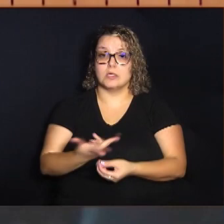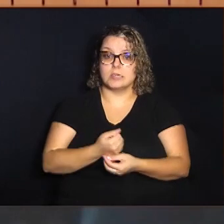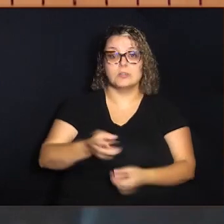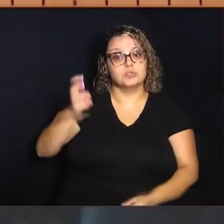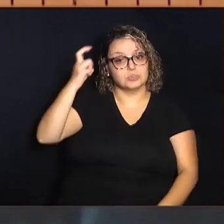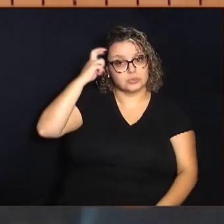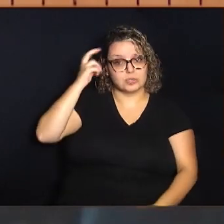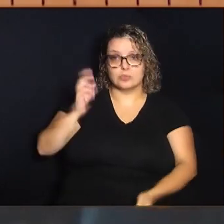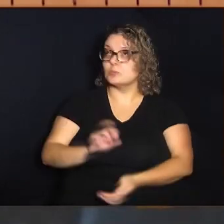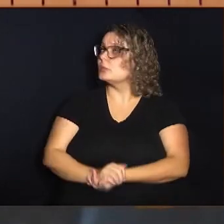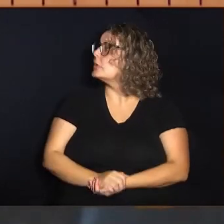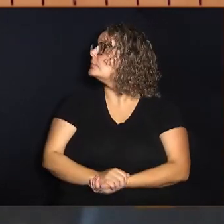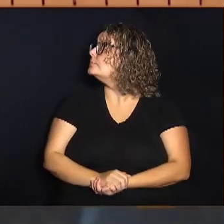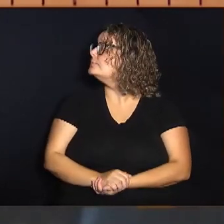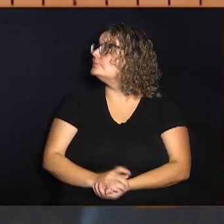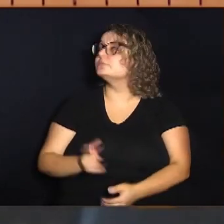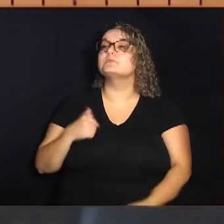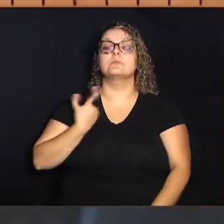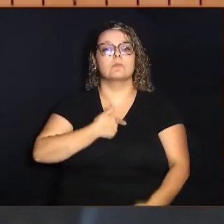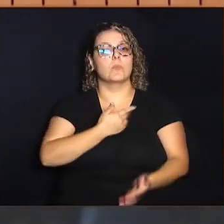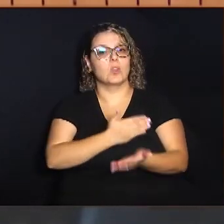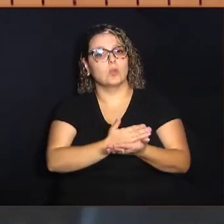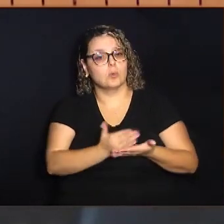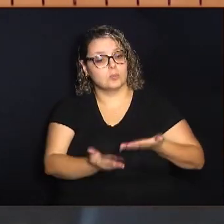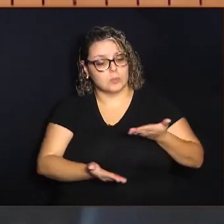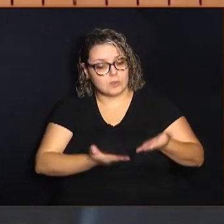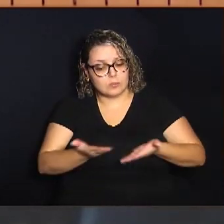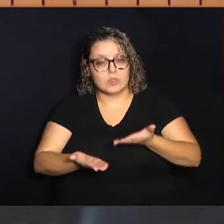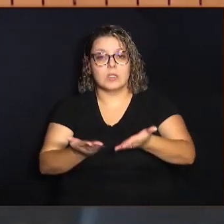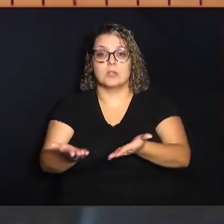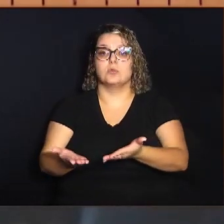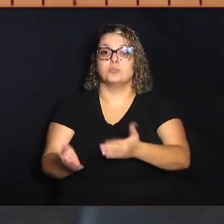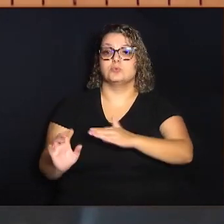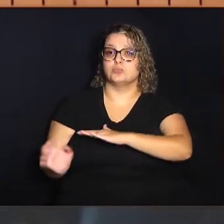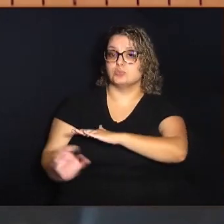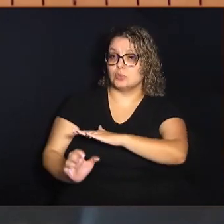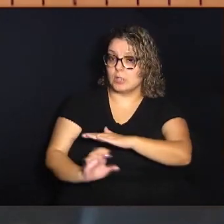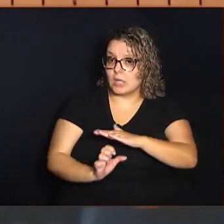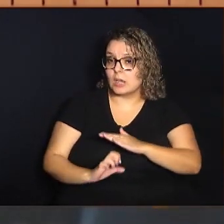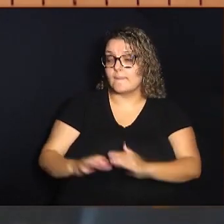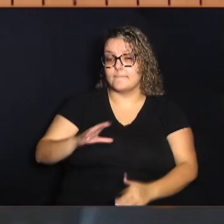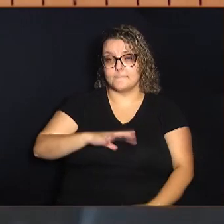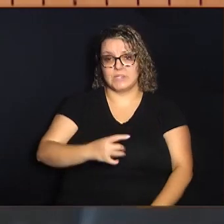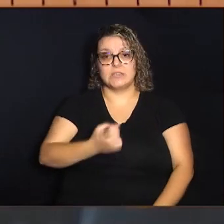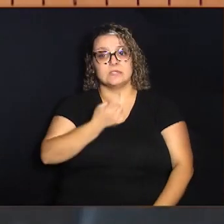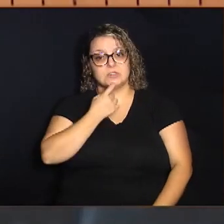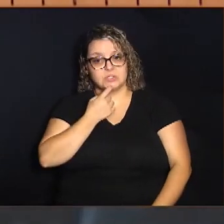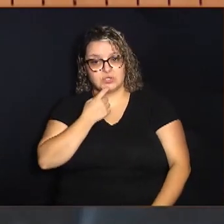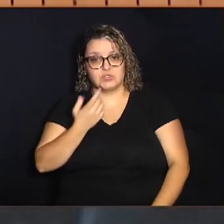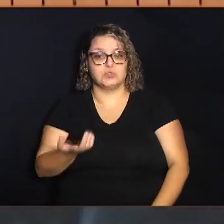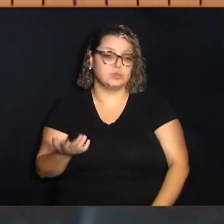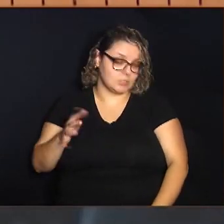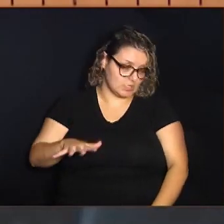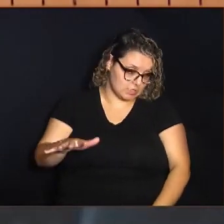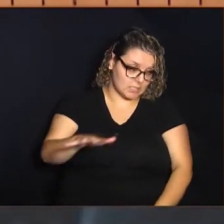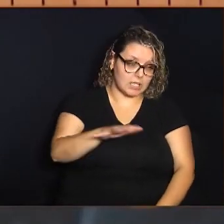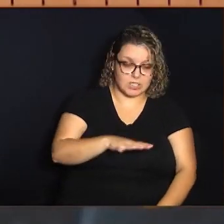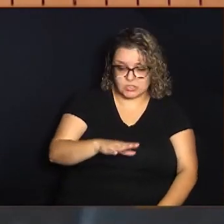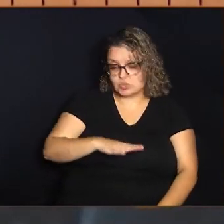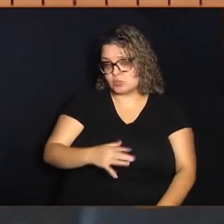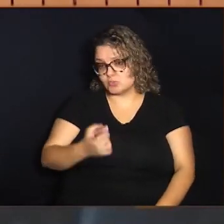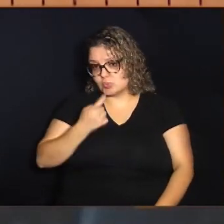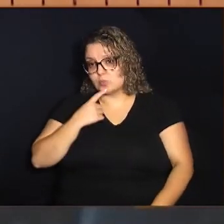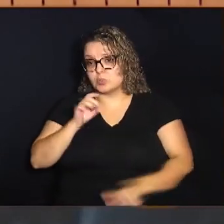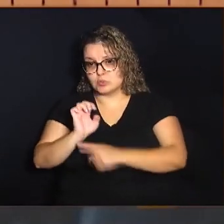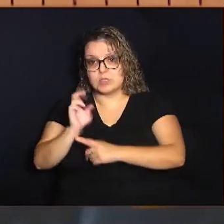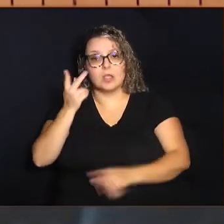cultura. Então nós estamos começando tratativas com as empresas de Campinas e da região de Campinas e do estado de São